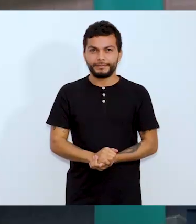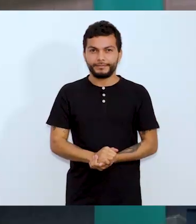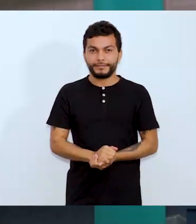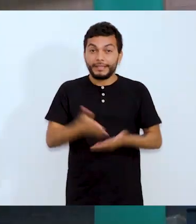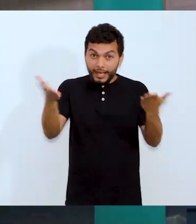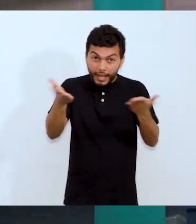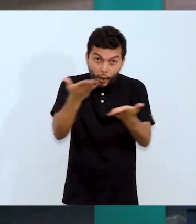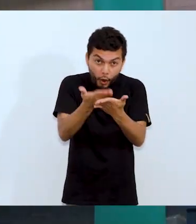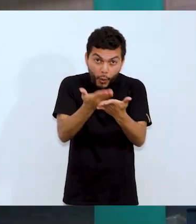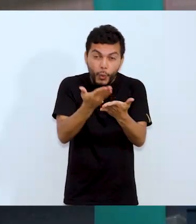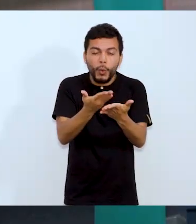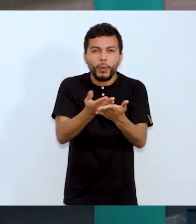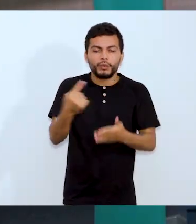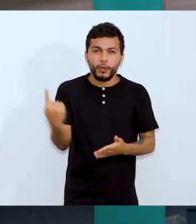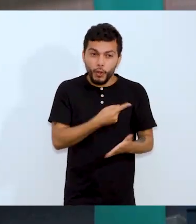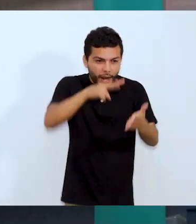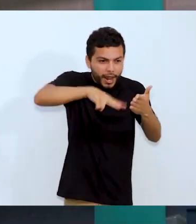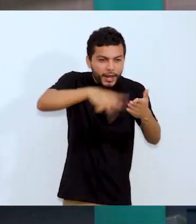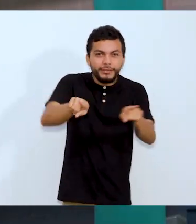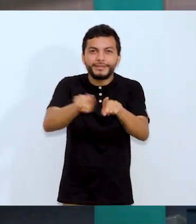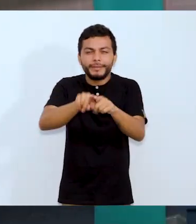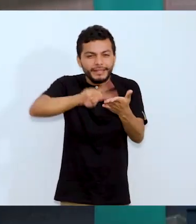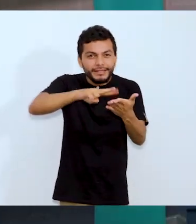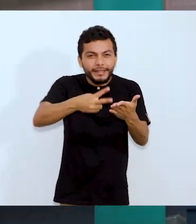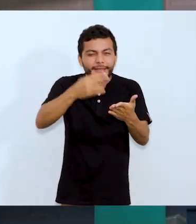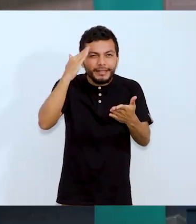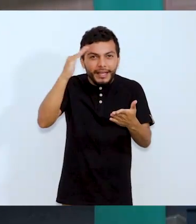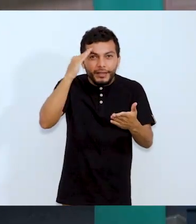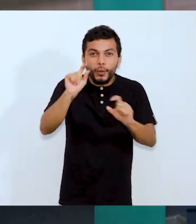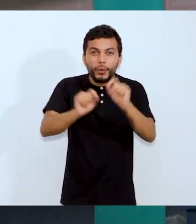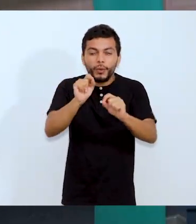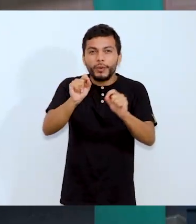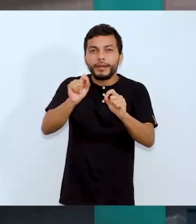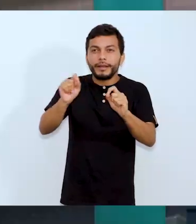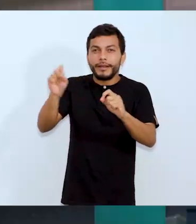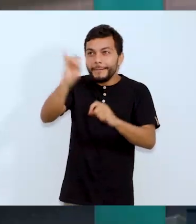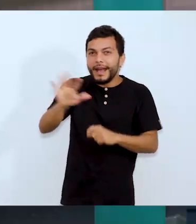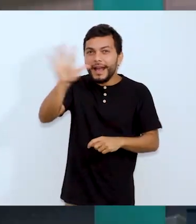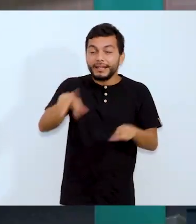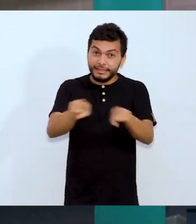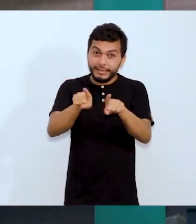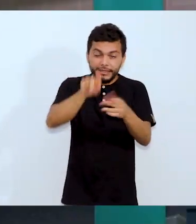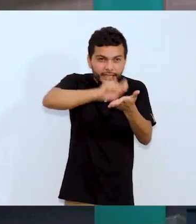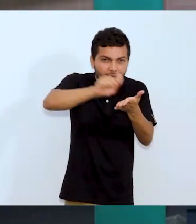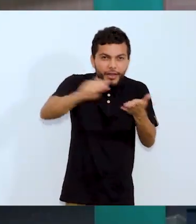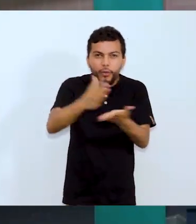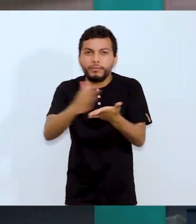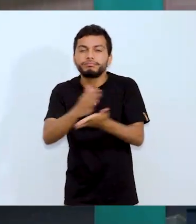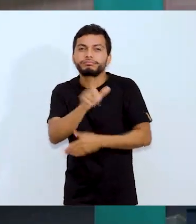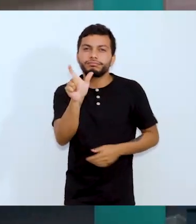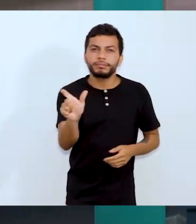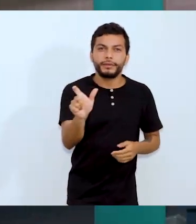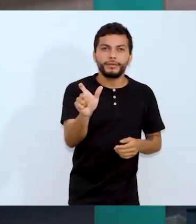Na aula de hoje, lemos e interpretamos uma figura de imagem e escrevemos também algumas